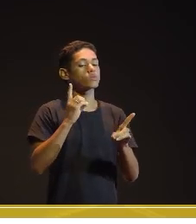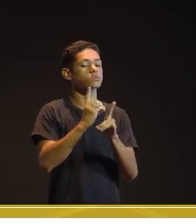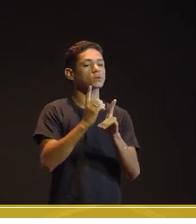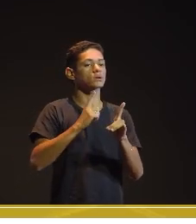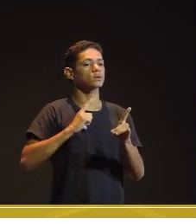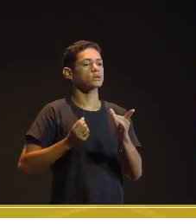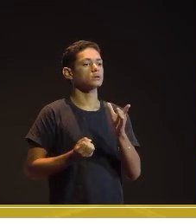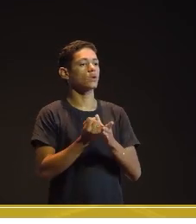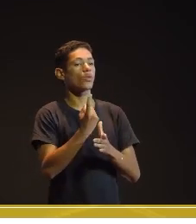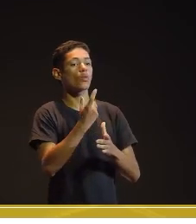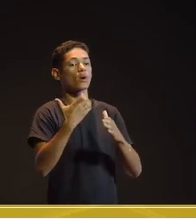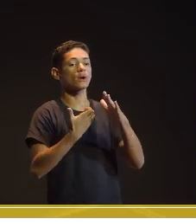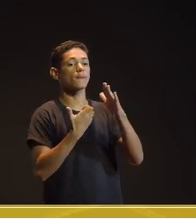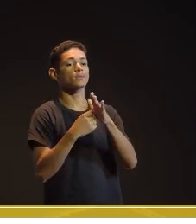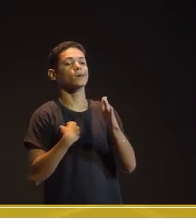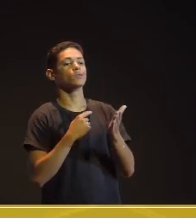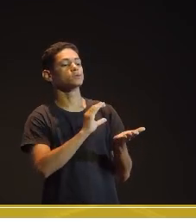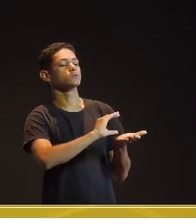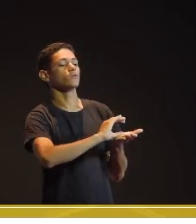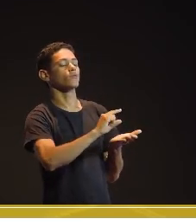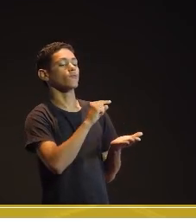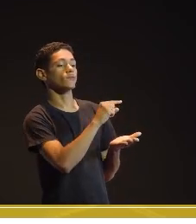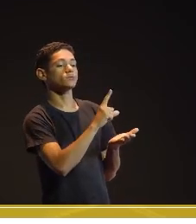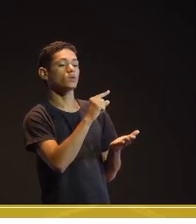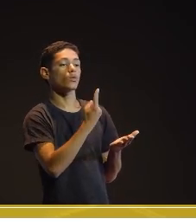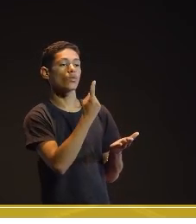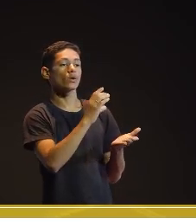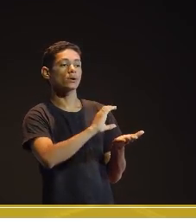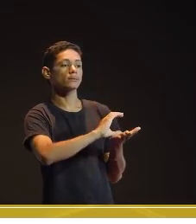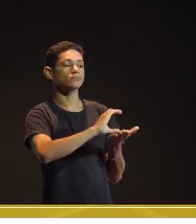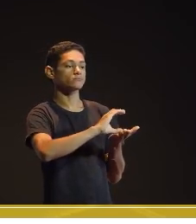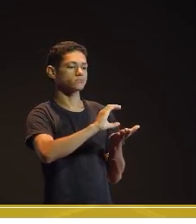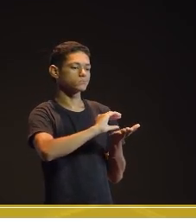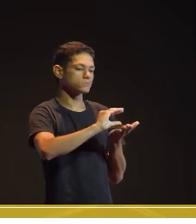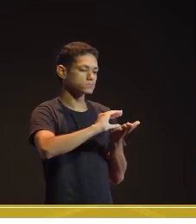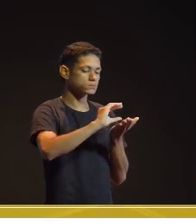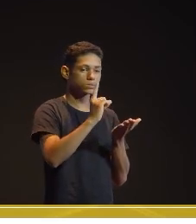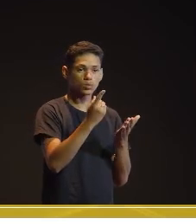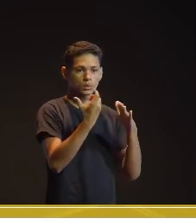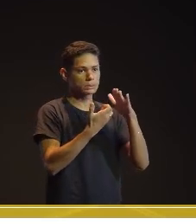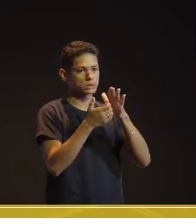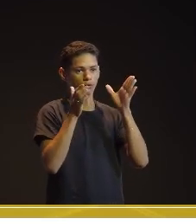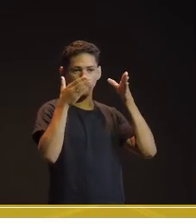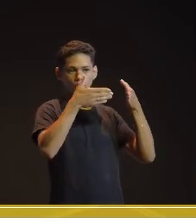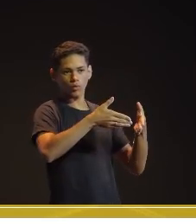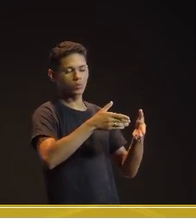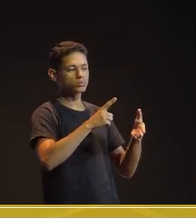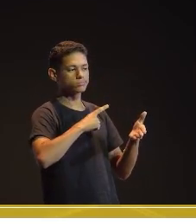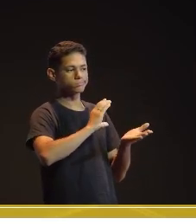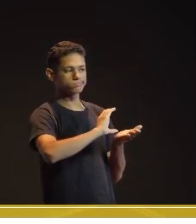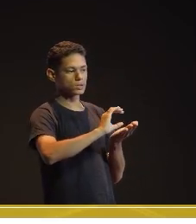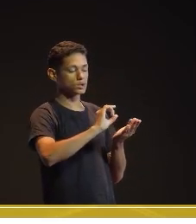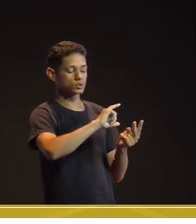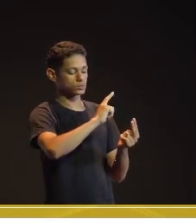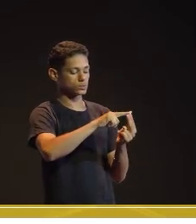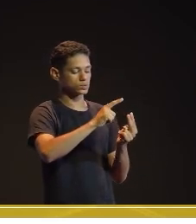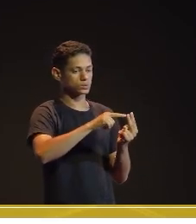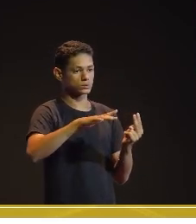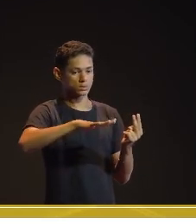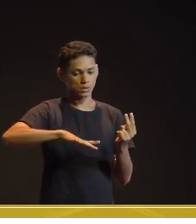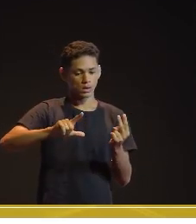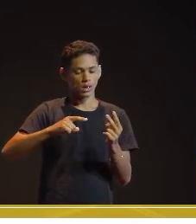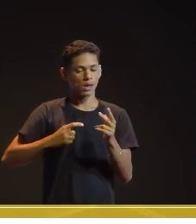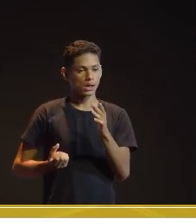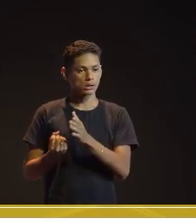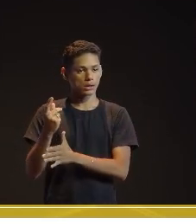nasceu a EvoQuest, que é a empresa que a gente investe. É uma empresa só de investimentos, e ela trabalha basicamente em duas searas: